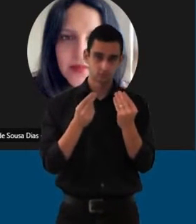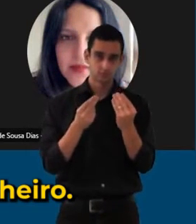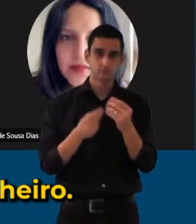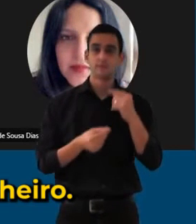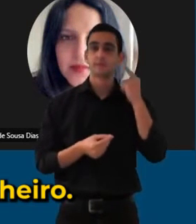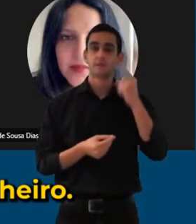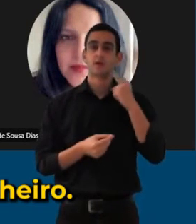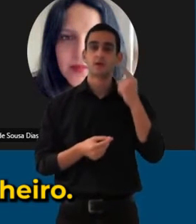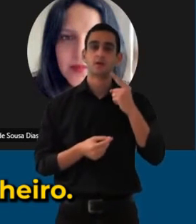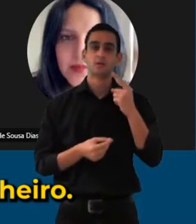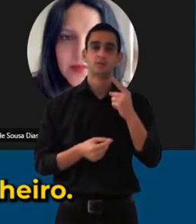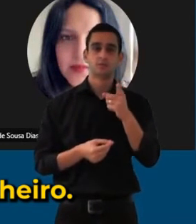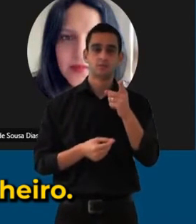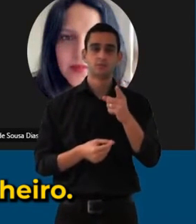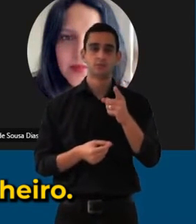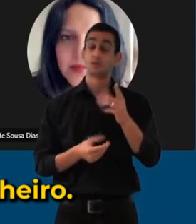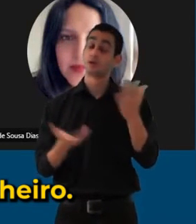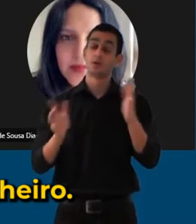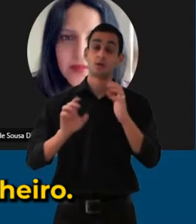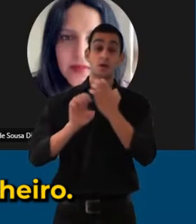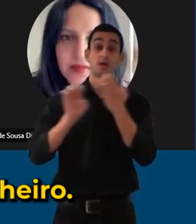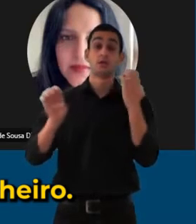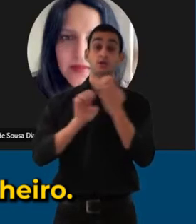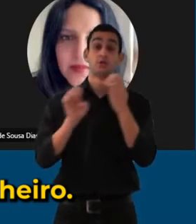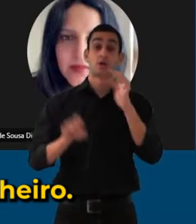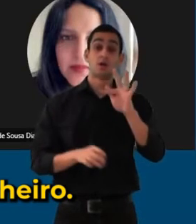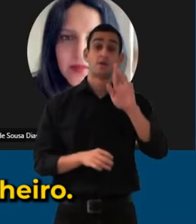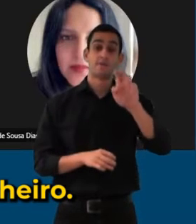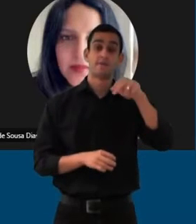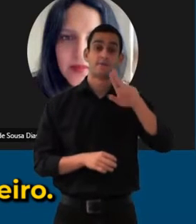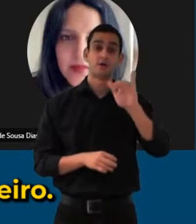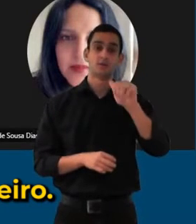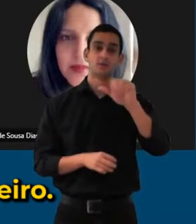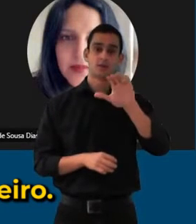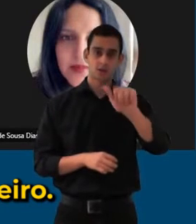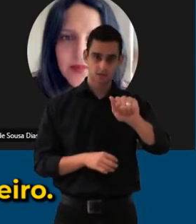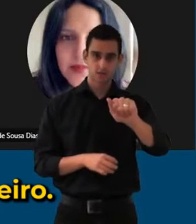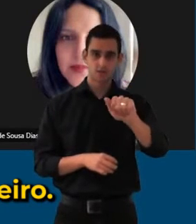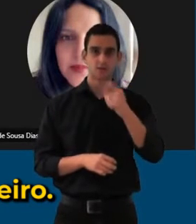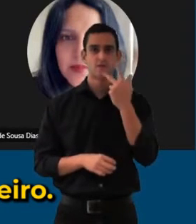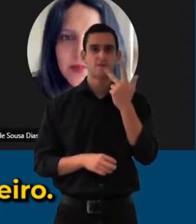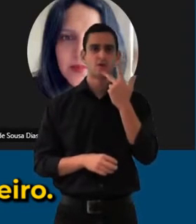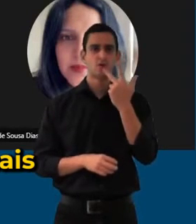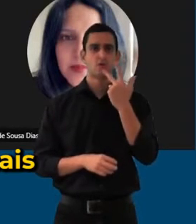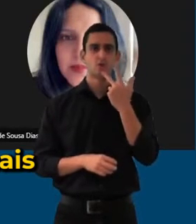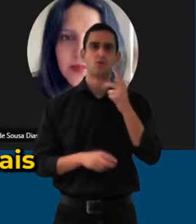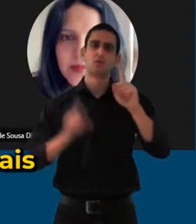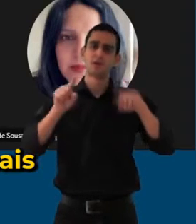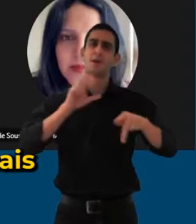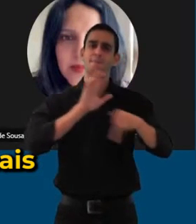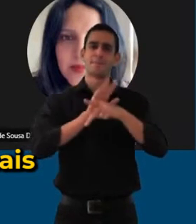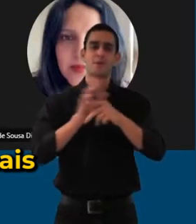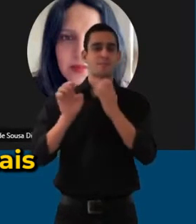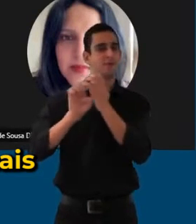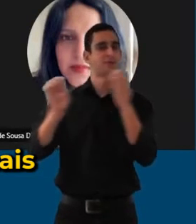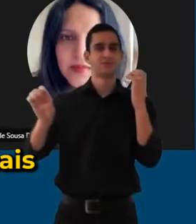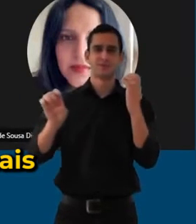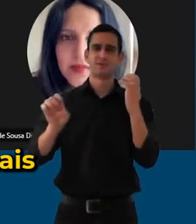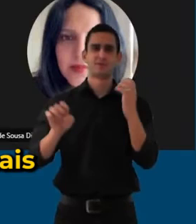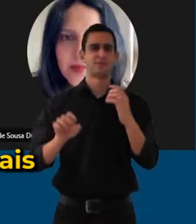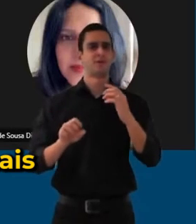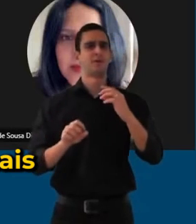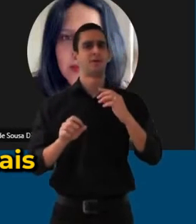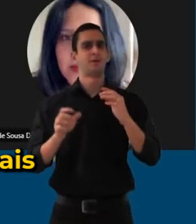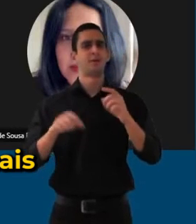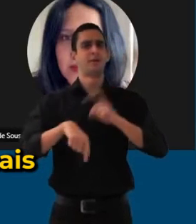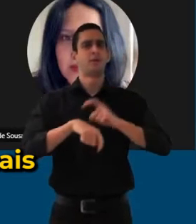o doutor Francisco ele fez uma proposta típica de engenheiro, né? Quando a gente contrata trabalho de engenheiro, ele sempre coloca um prazo